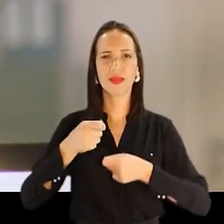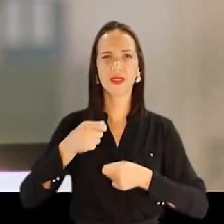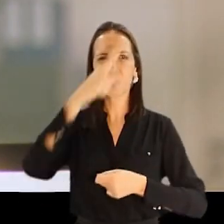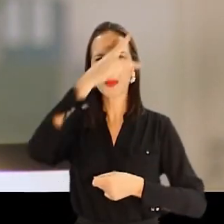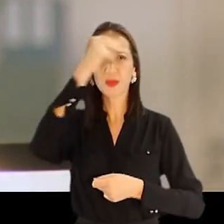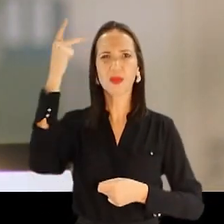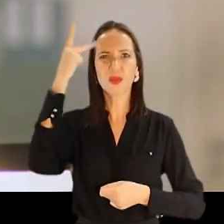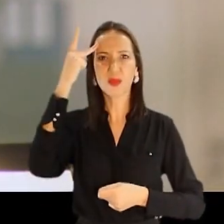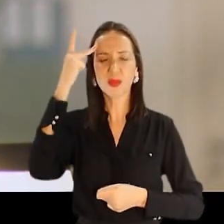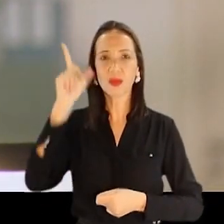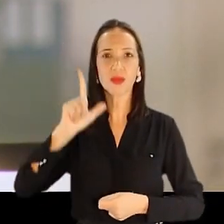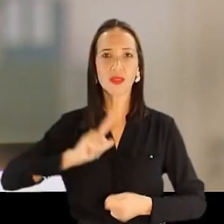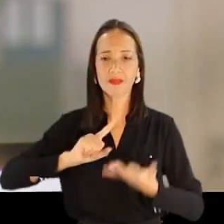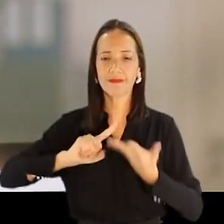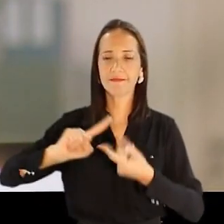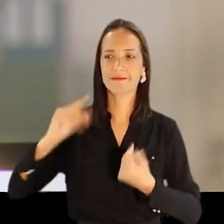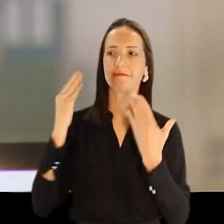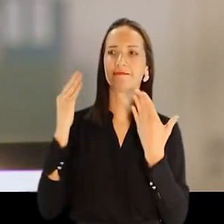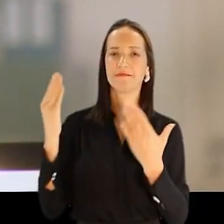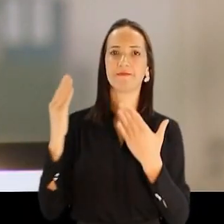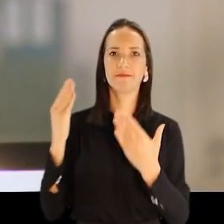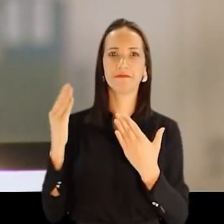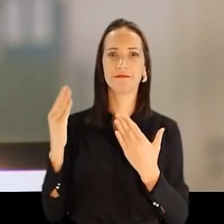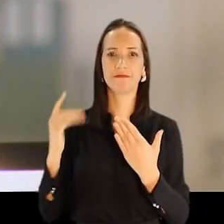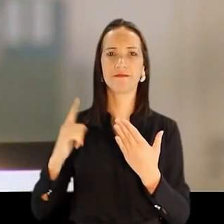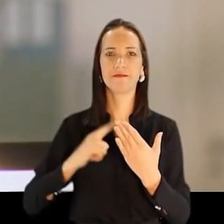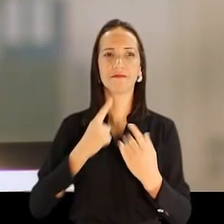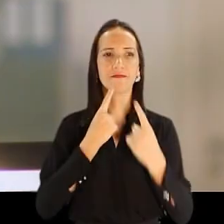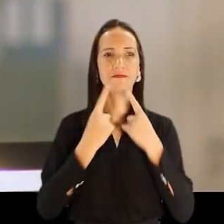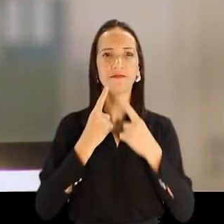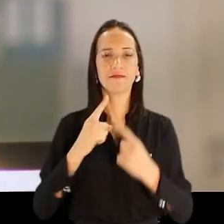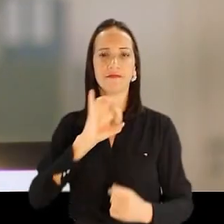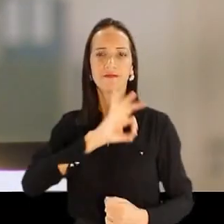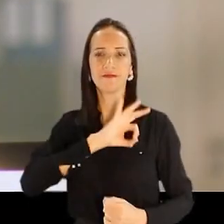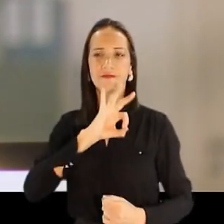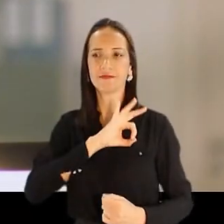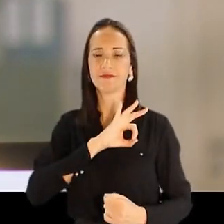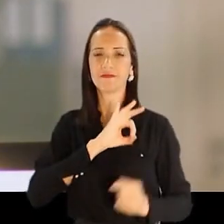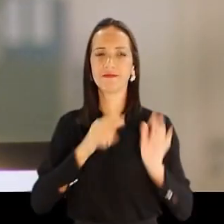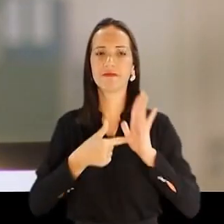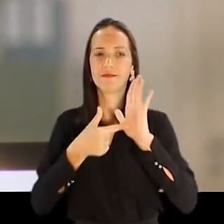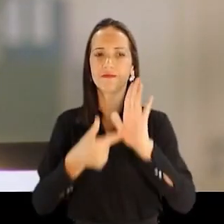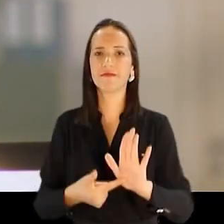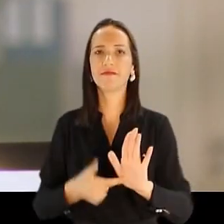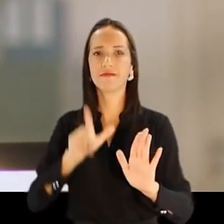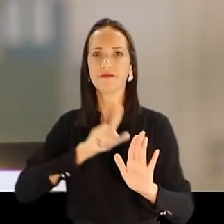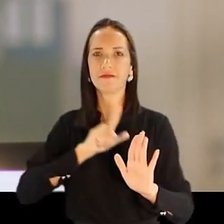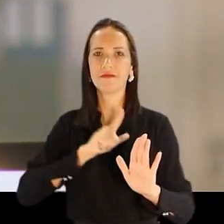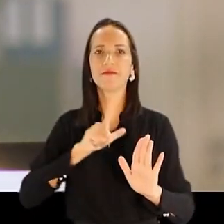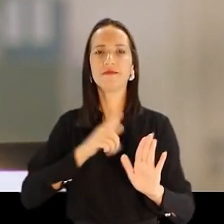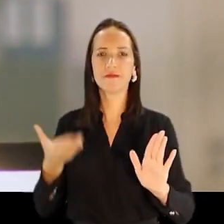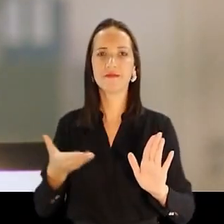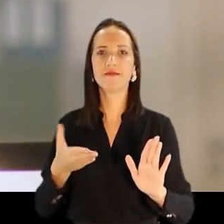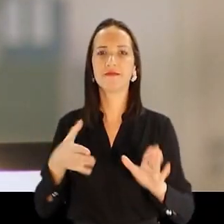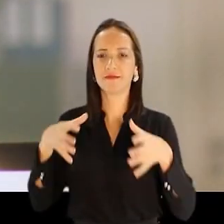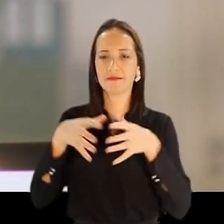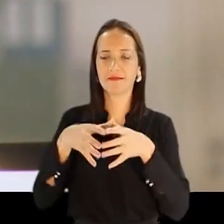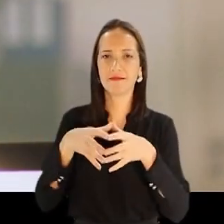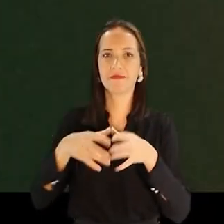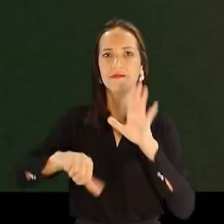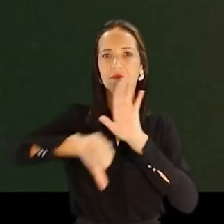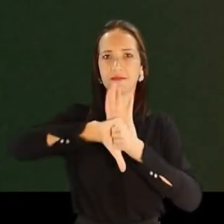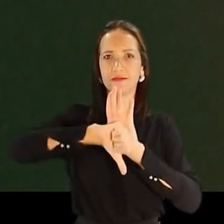Prefeitura de São Paulo esteve envolvida em tantas suspeitas. Na linguagem policial, a expressão por crime significa